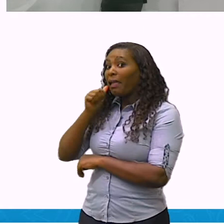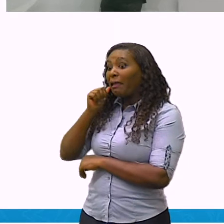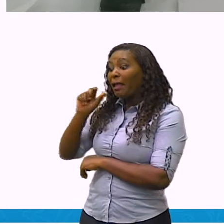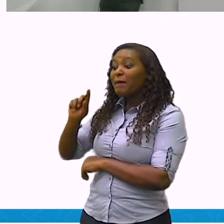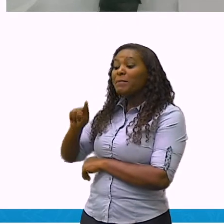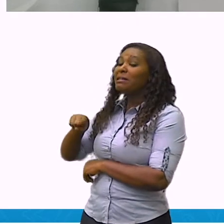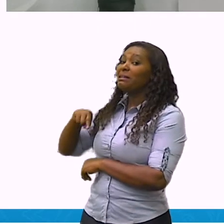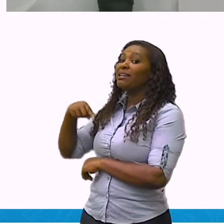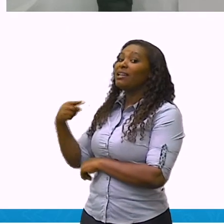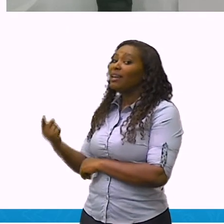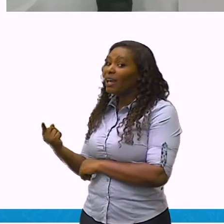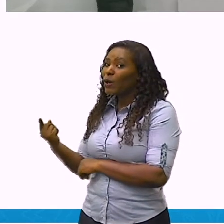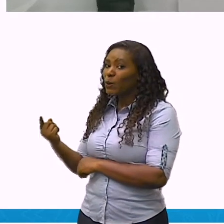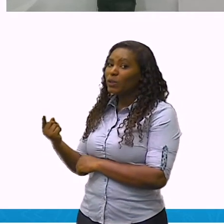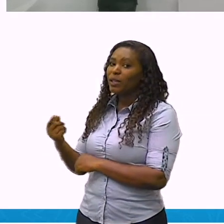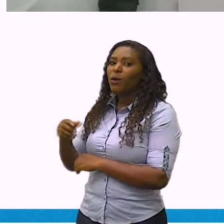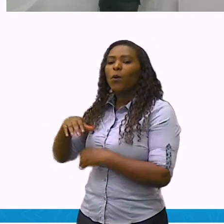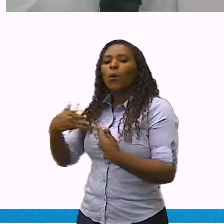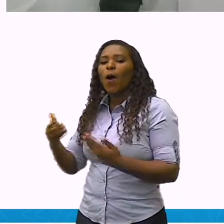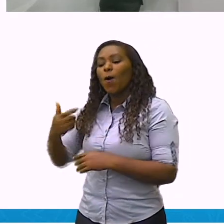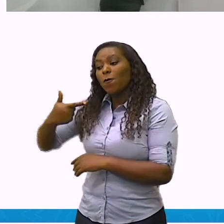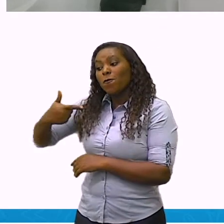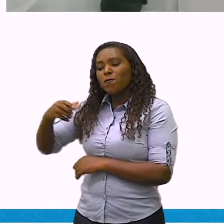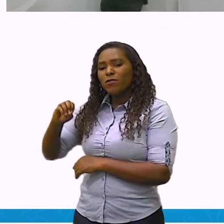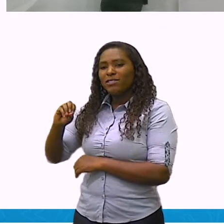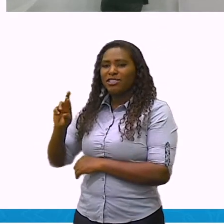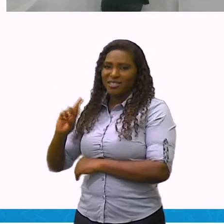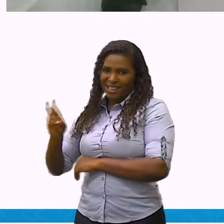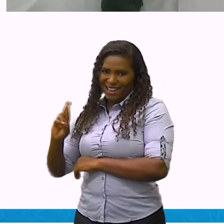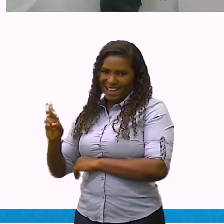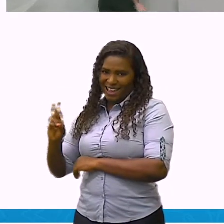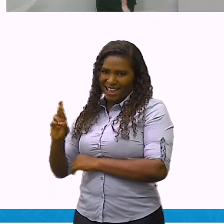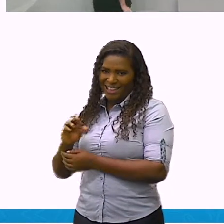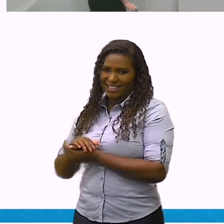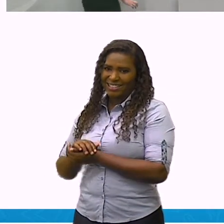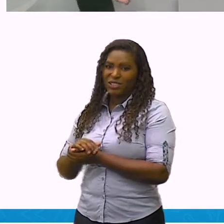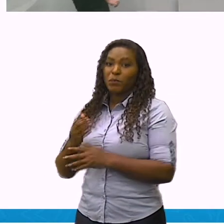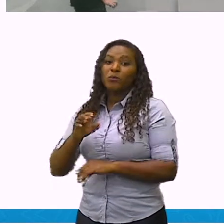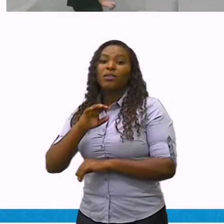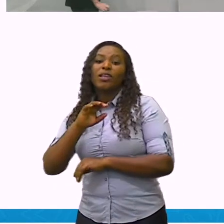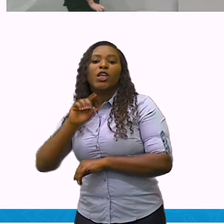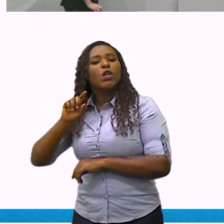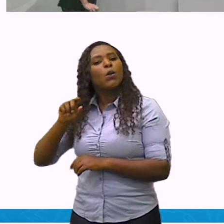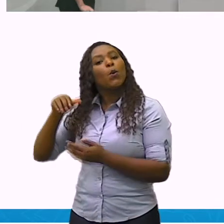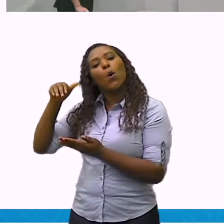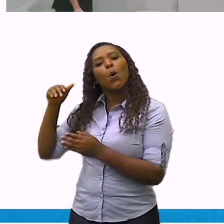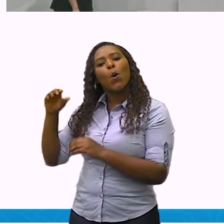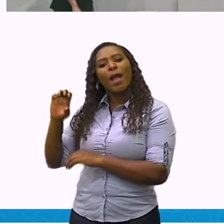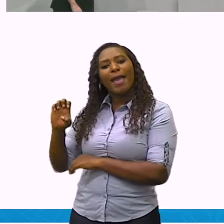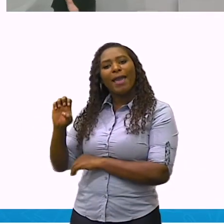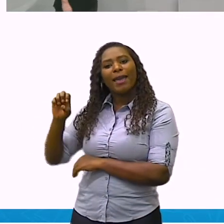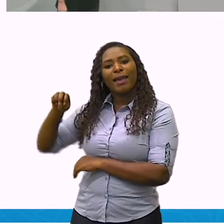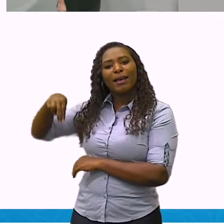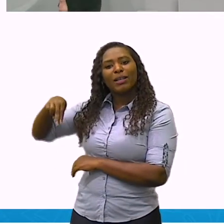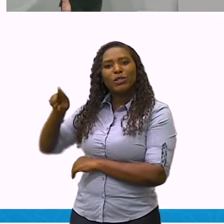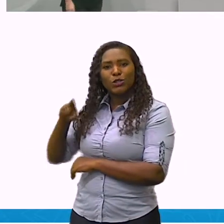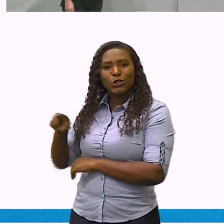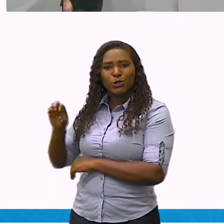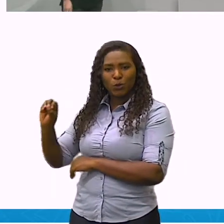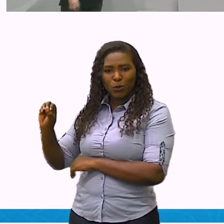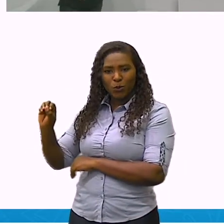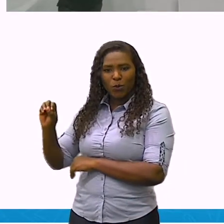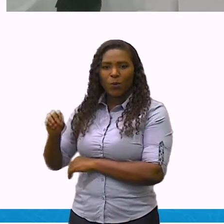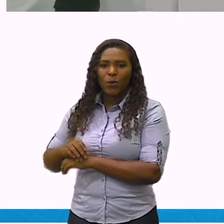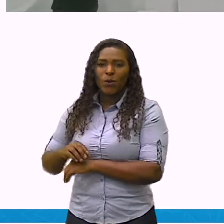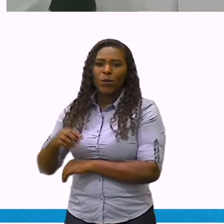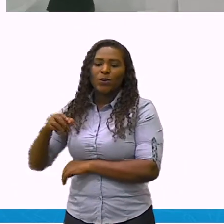de R$20. E o Enzo, de R$5. Então, agora que nós observamos